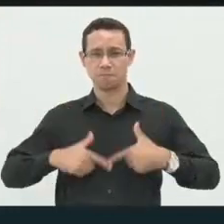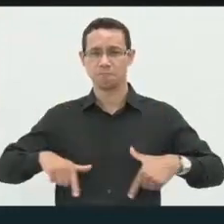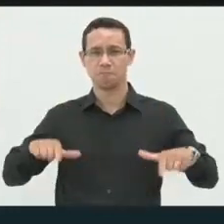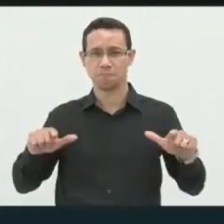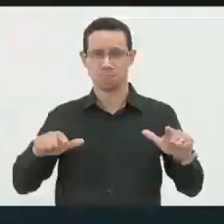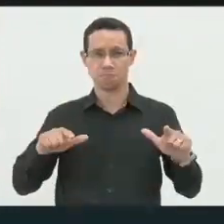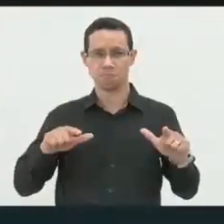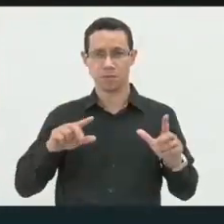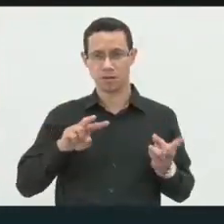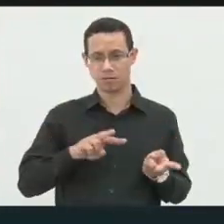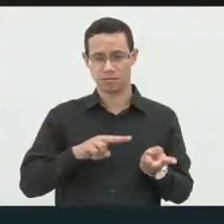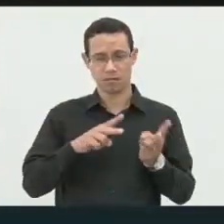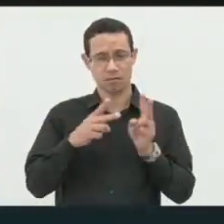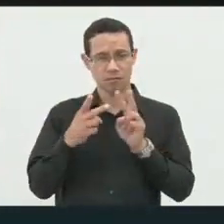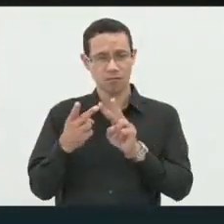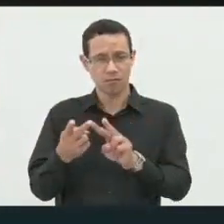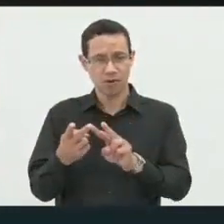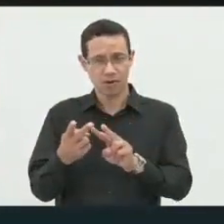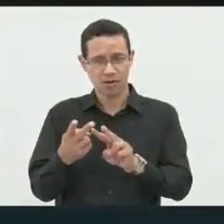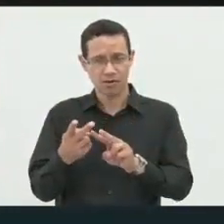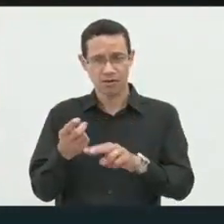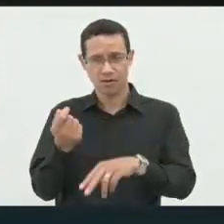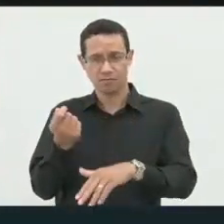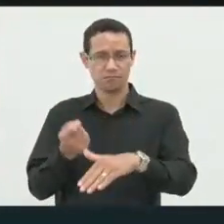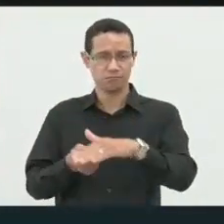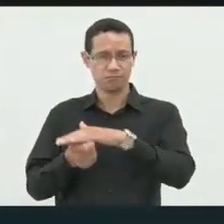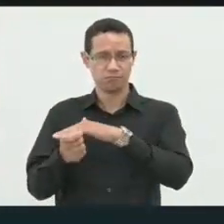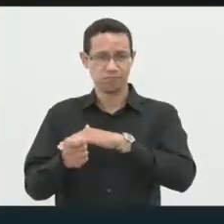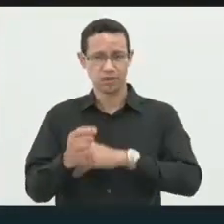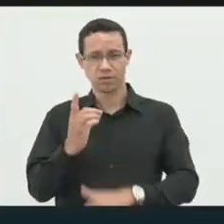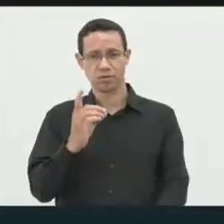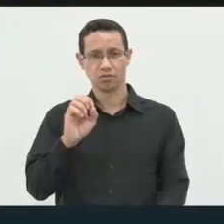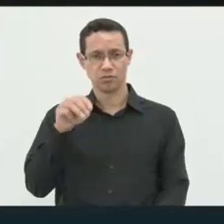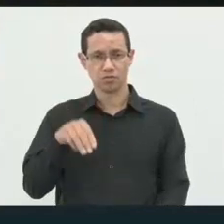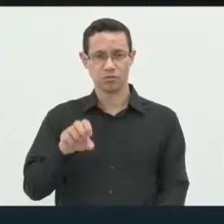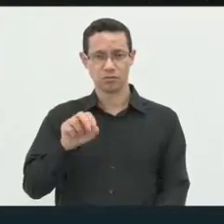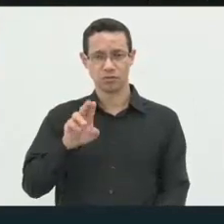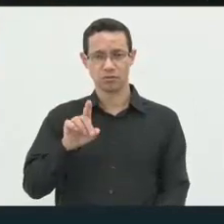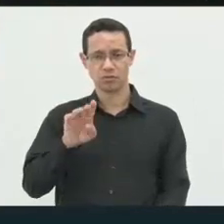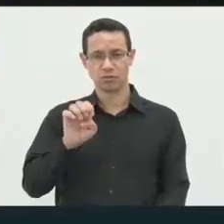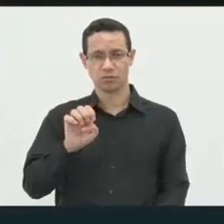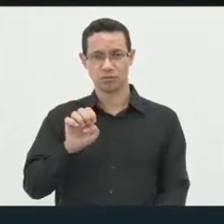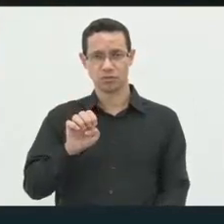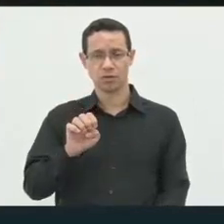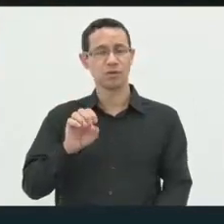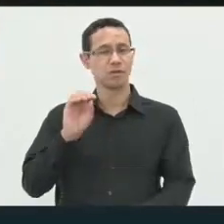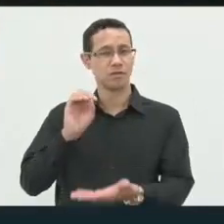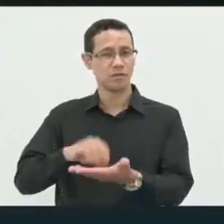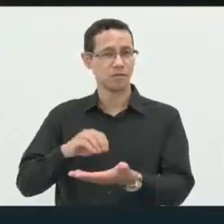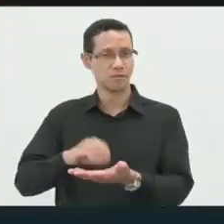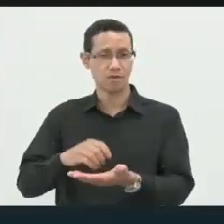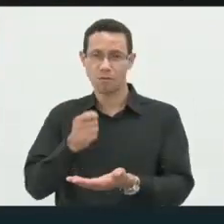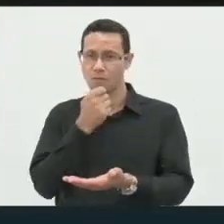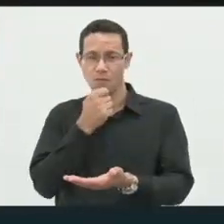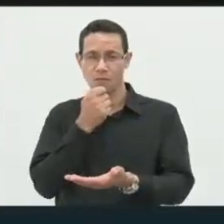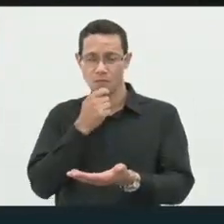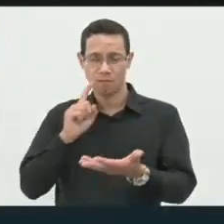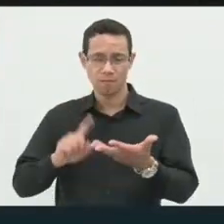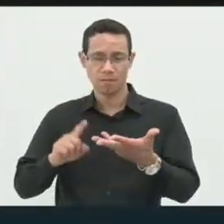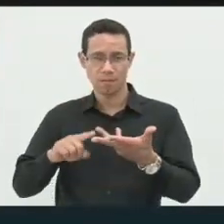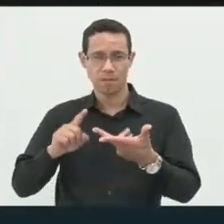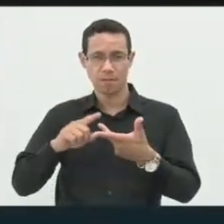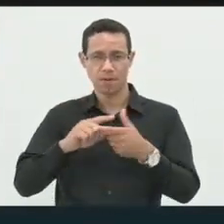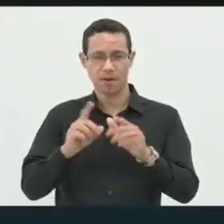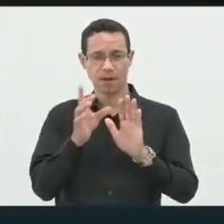transferências ao Instituto Dom saúde enquanto não cumprirem as obrigações previstas na ata de